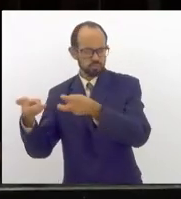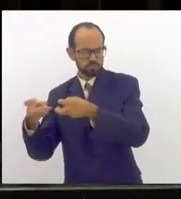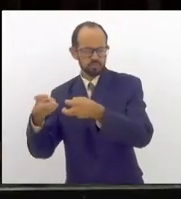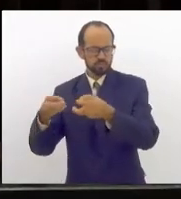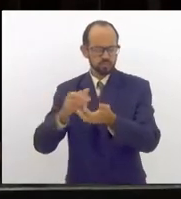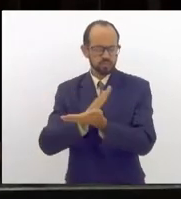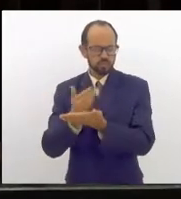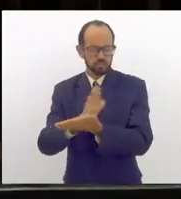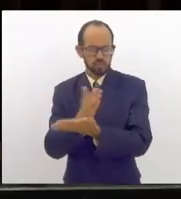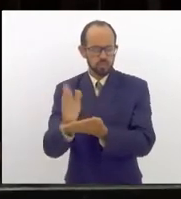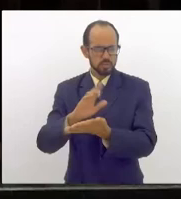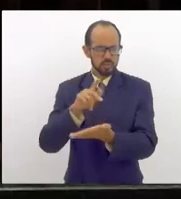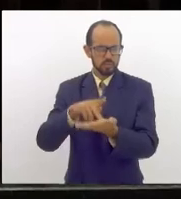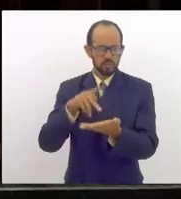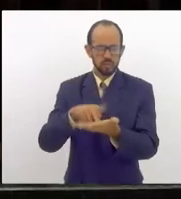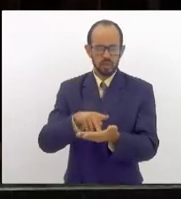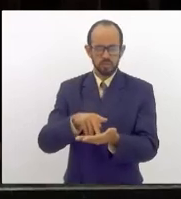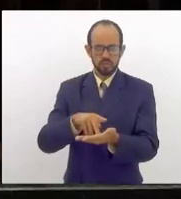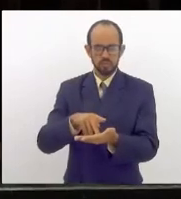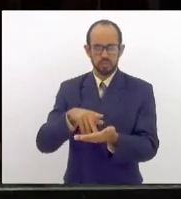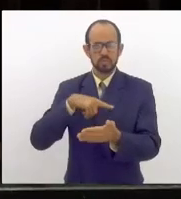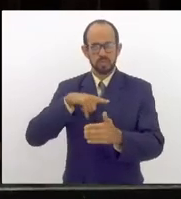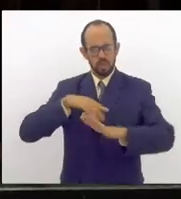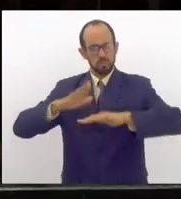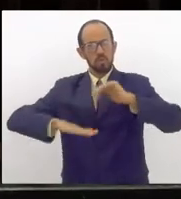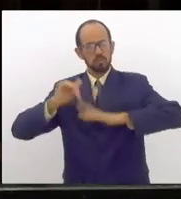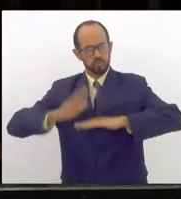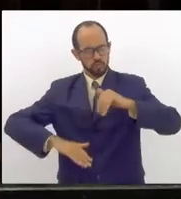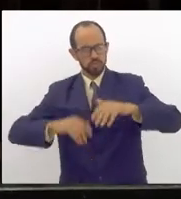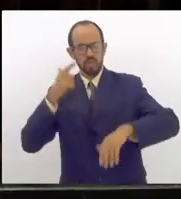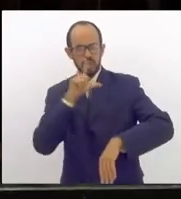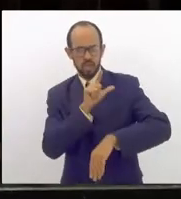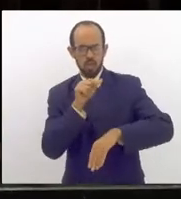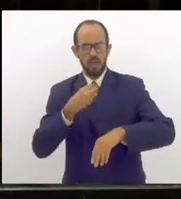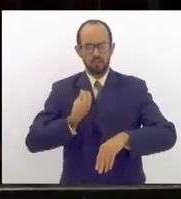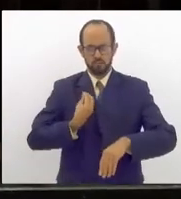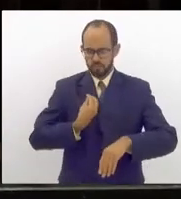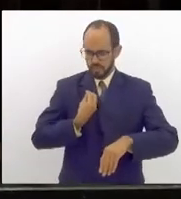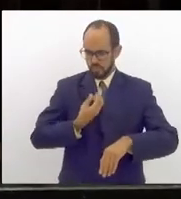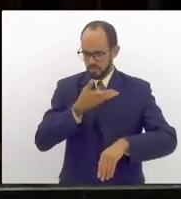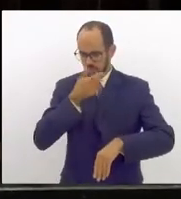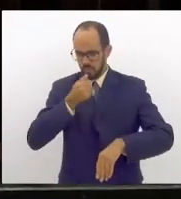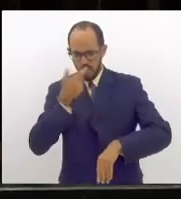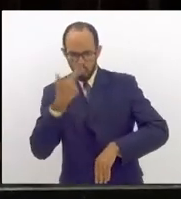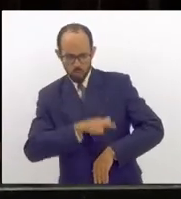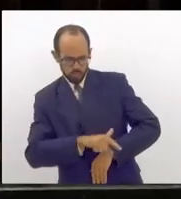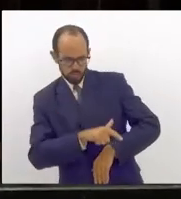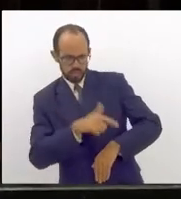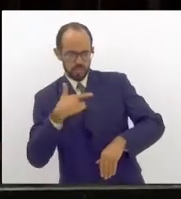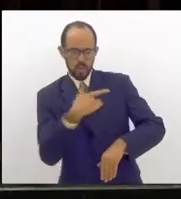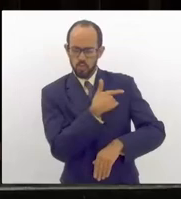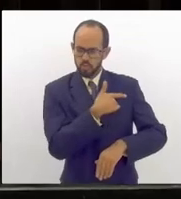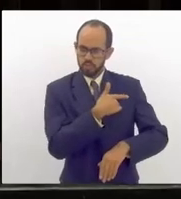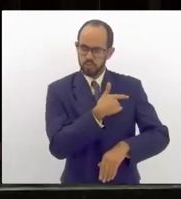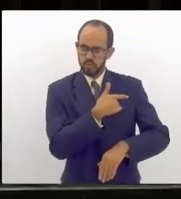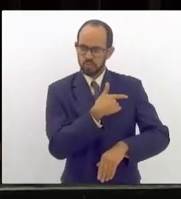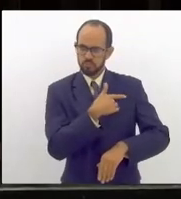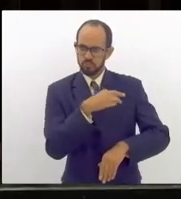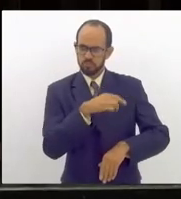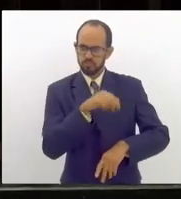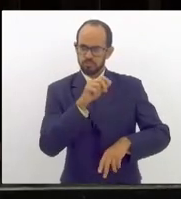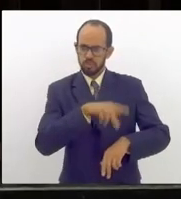que é verdadeiro tem umas profissões que deram a vida para salvar outras saúde médico enfermeiro